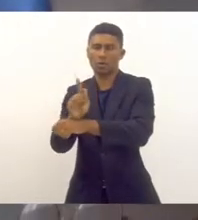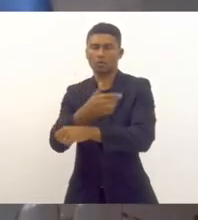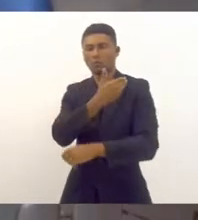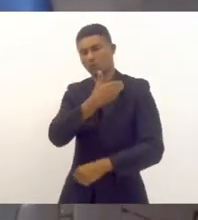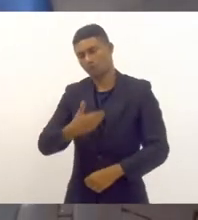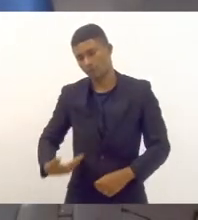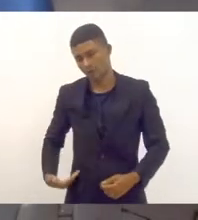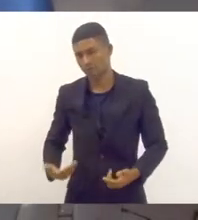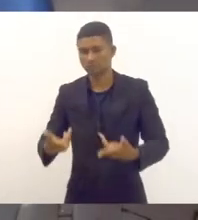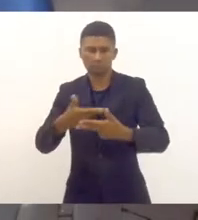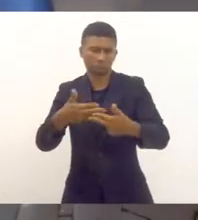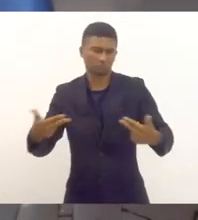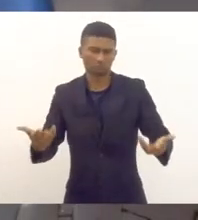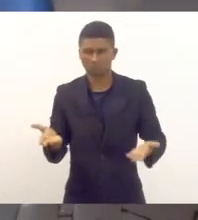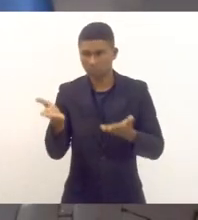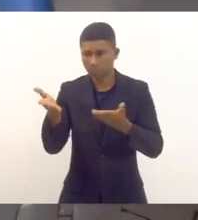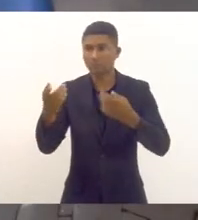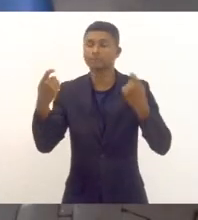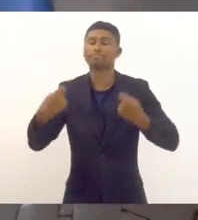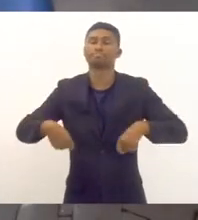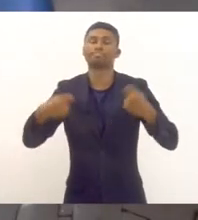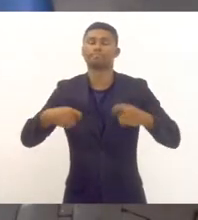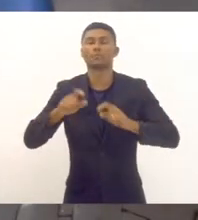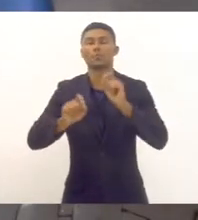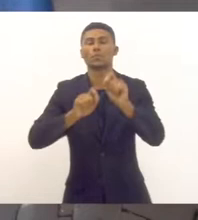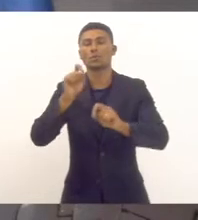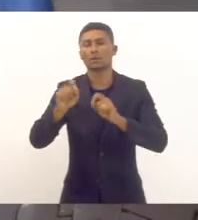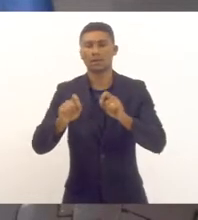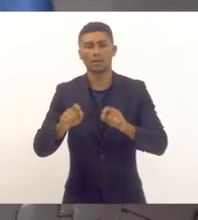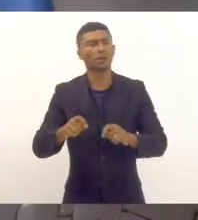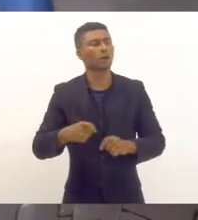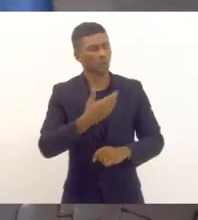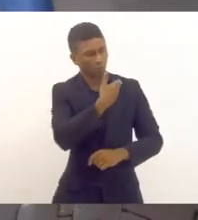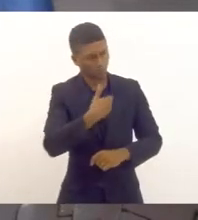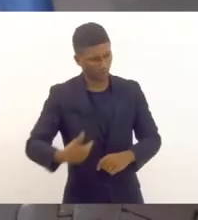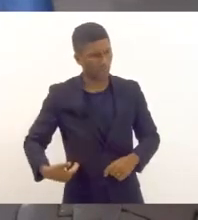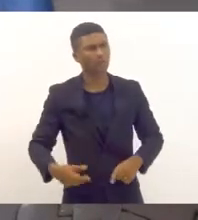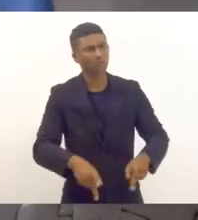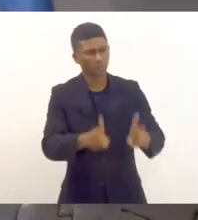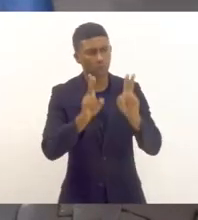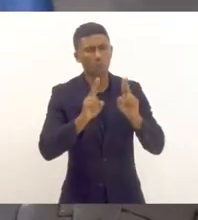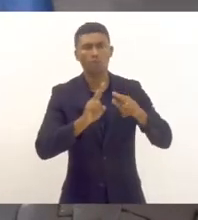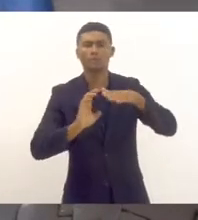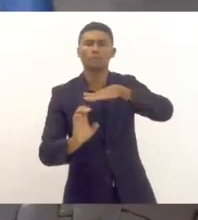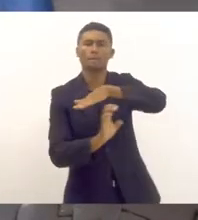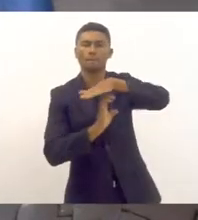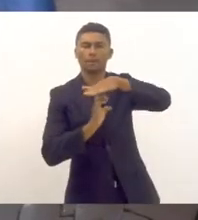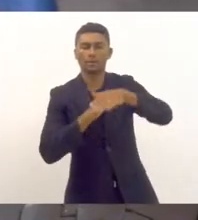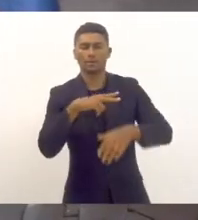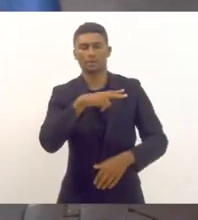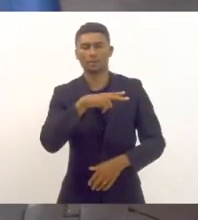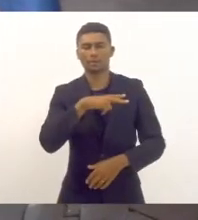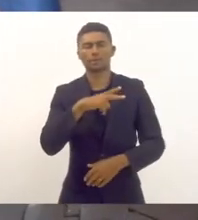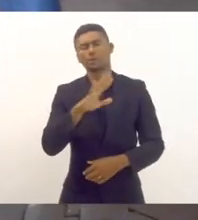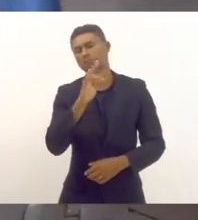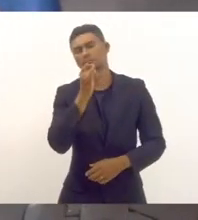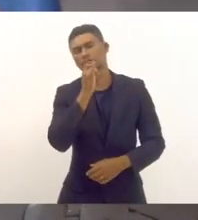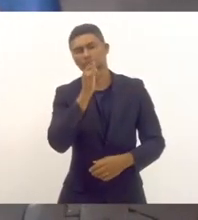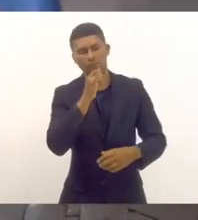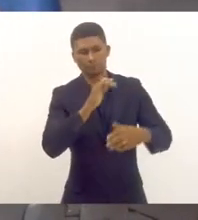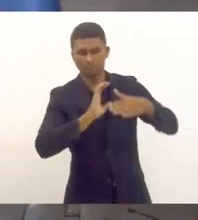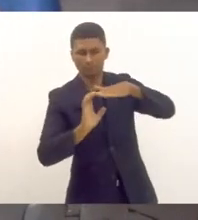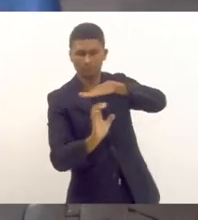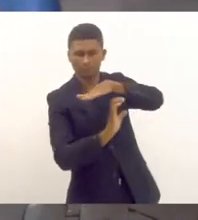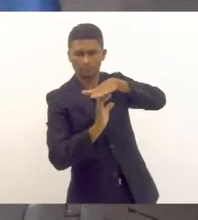tratar a coisa pública como uma empresa privada. Claro que o empresário tem empresa,